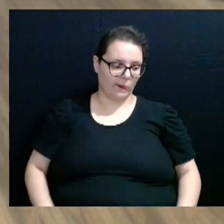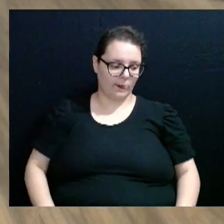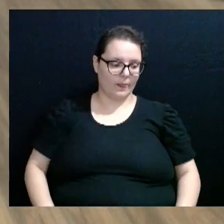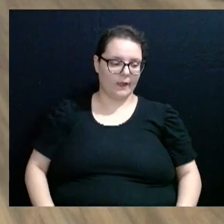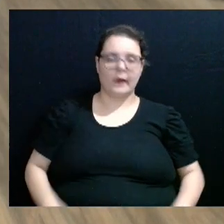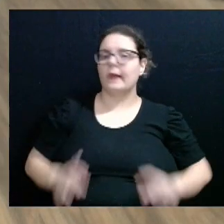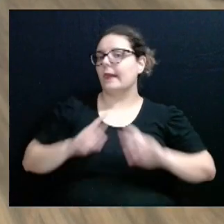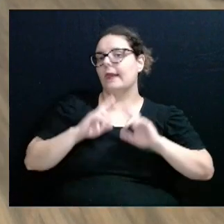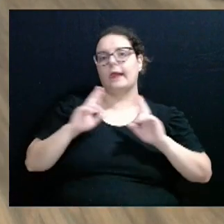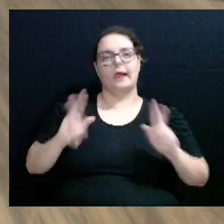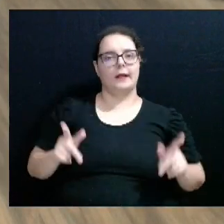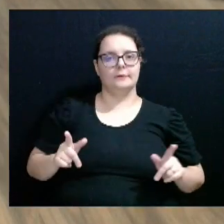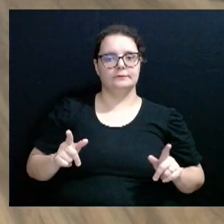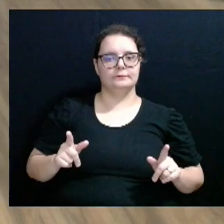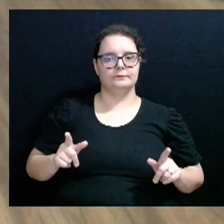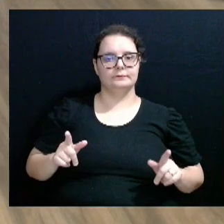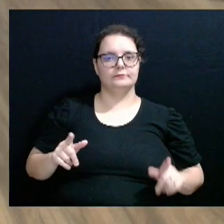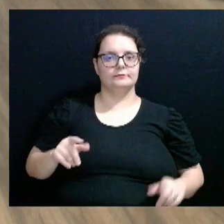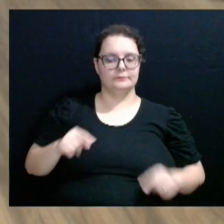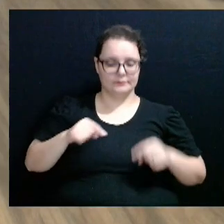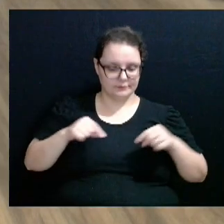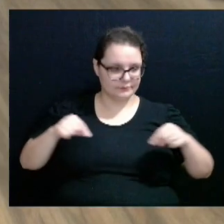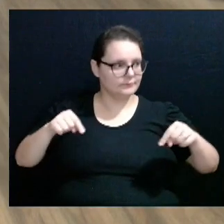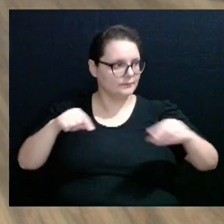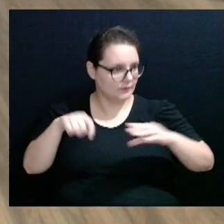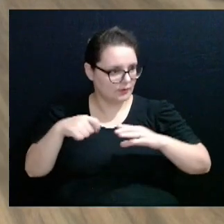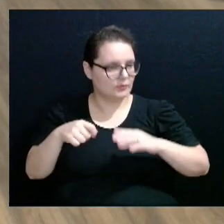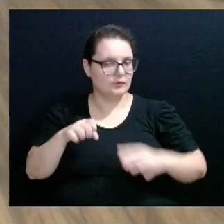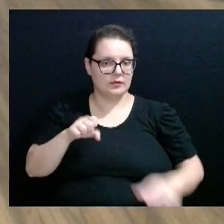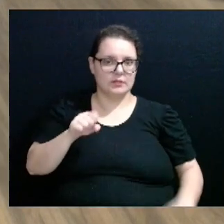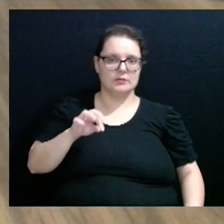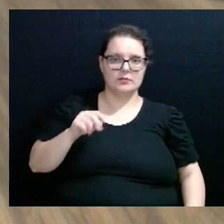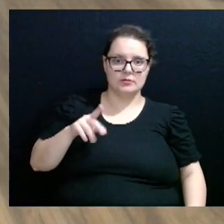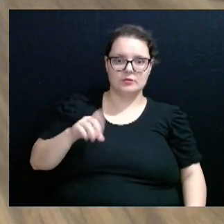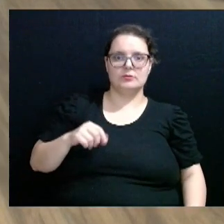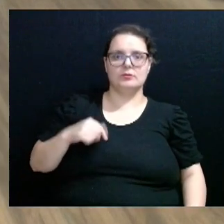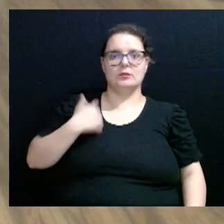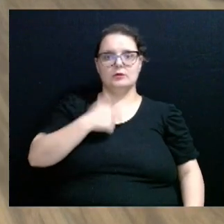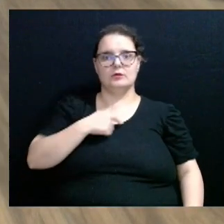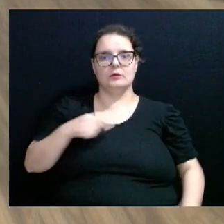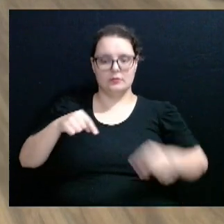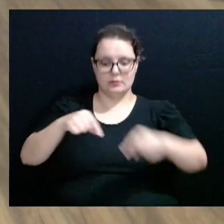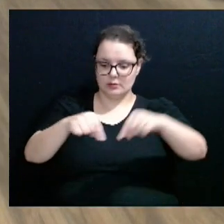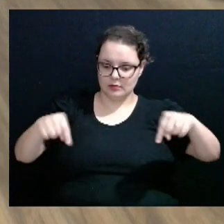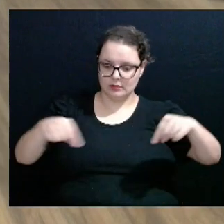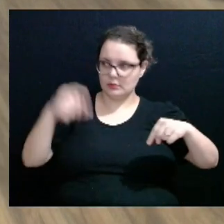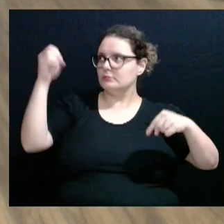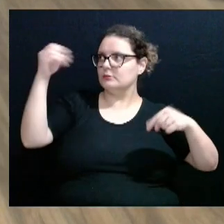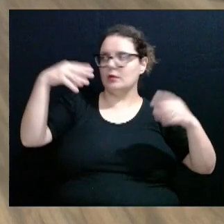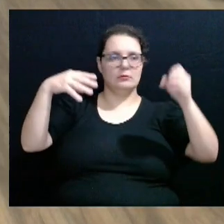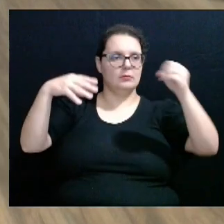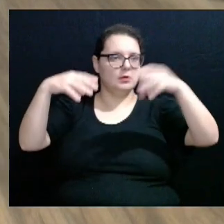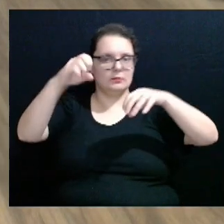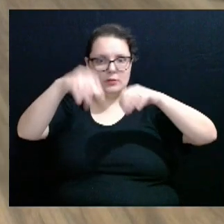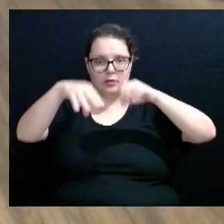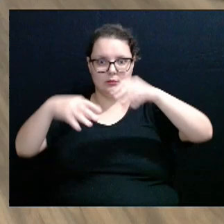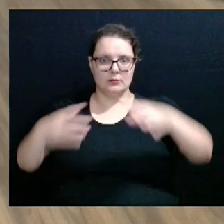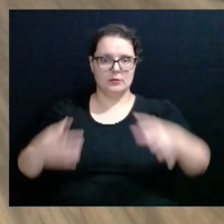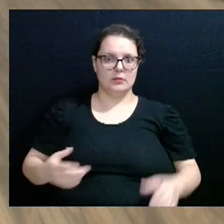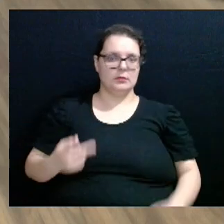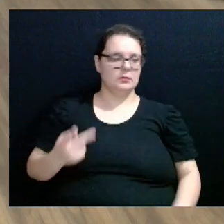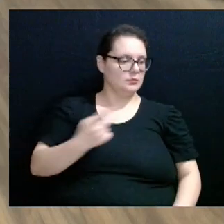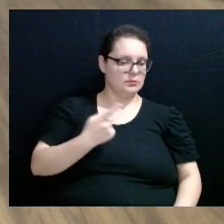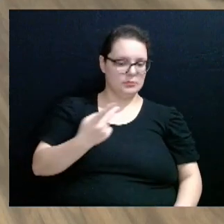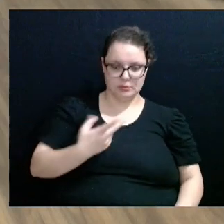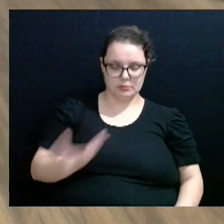desse universo aqui, né? Nós estamos em um quadrado cheio de luz, só nós aqui é